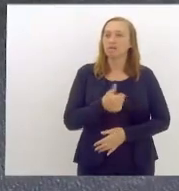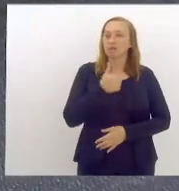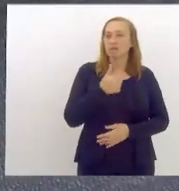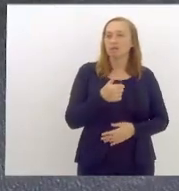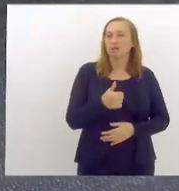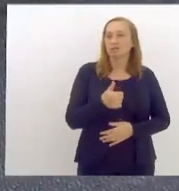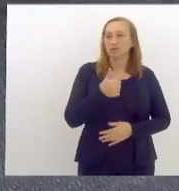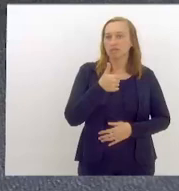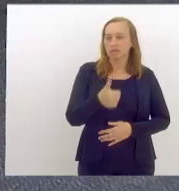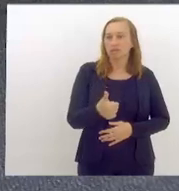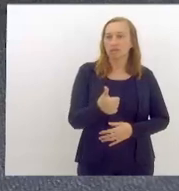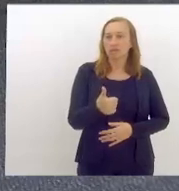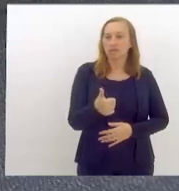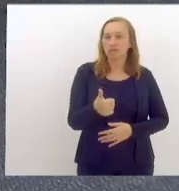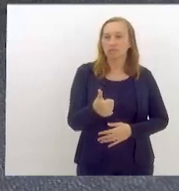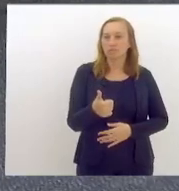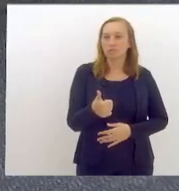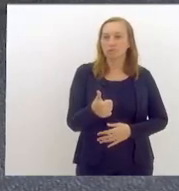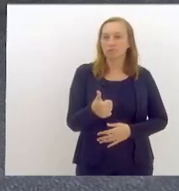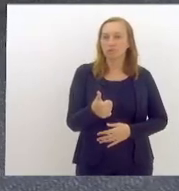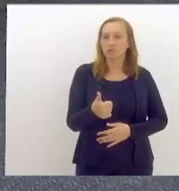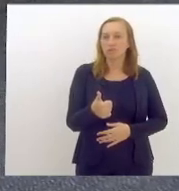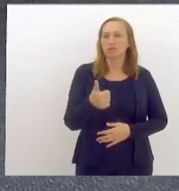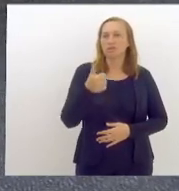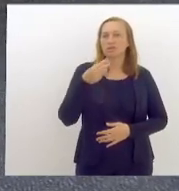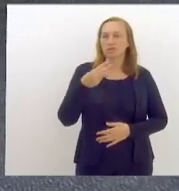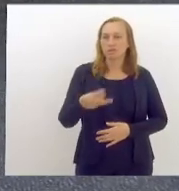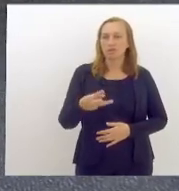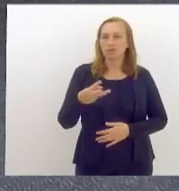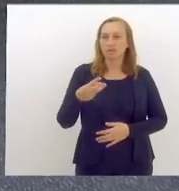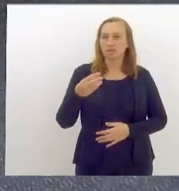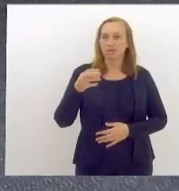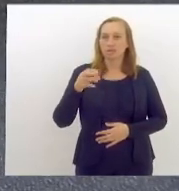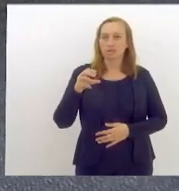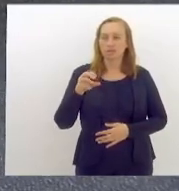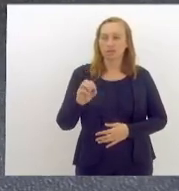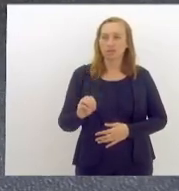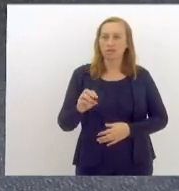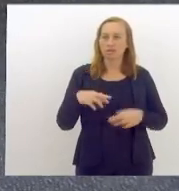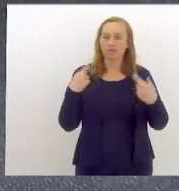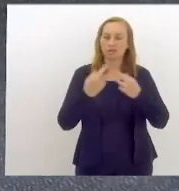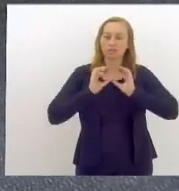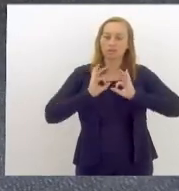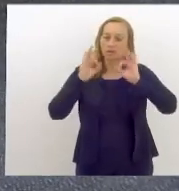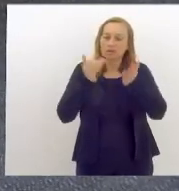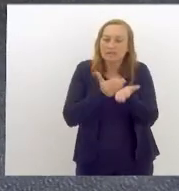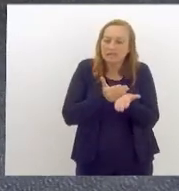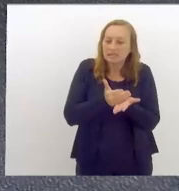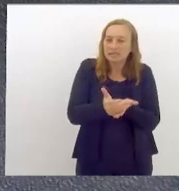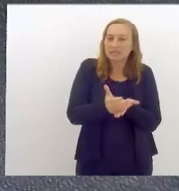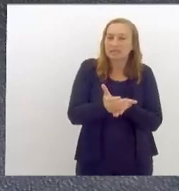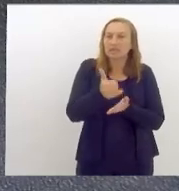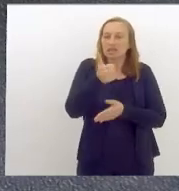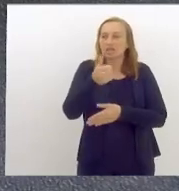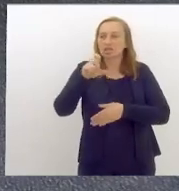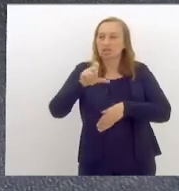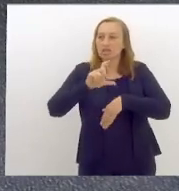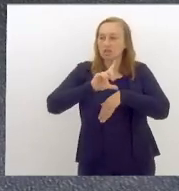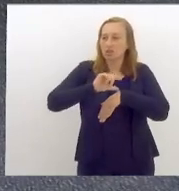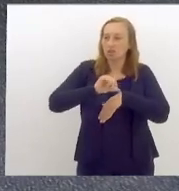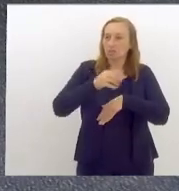na centésima trigésima quinta sessão extraordinária que iniciada às